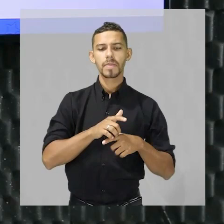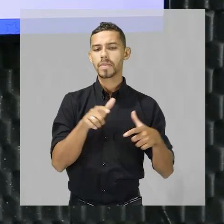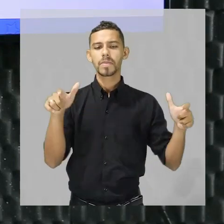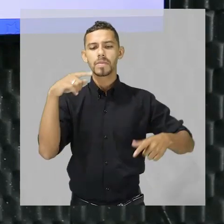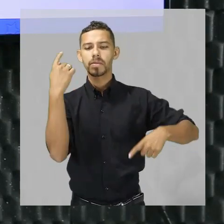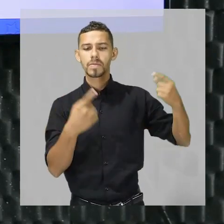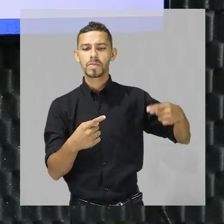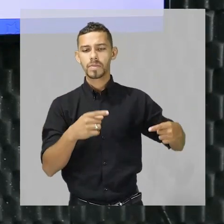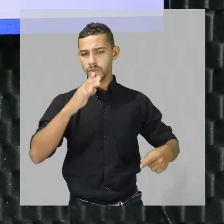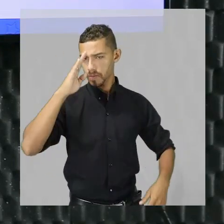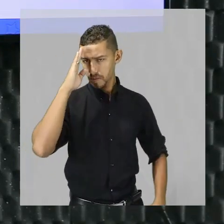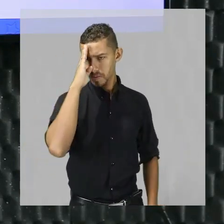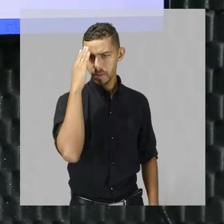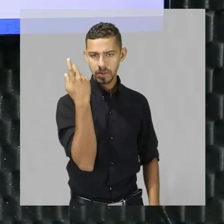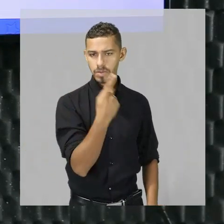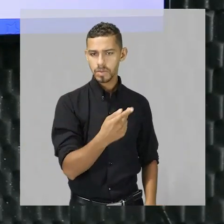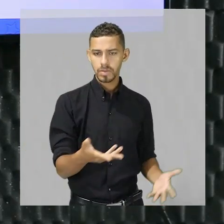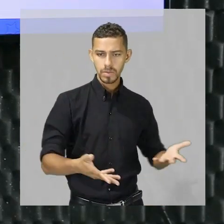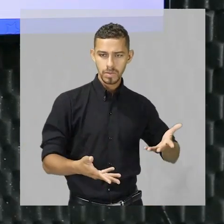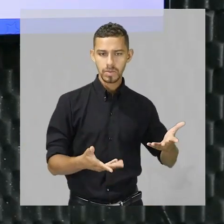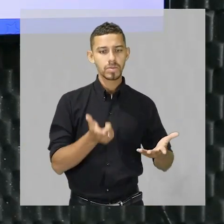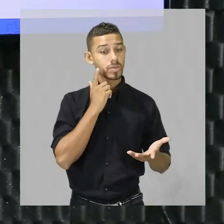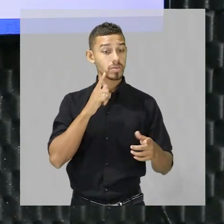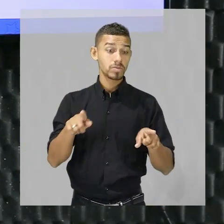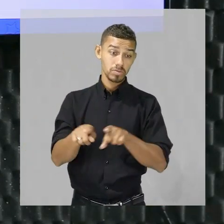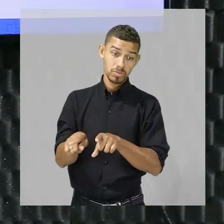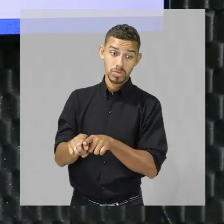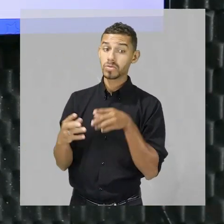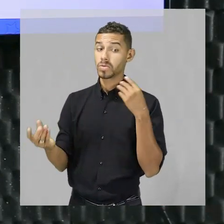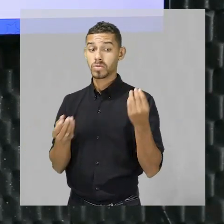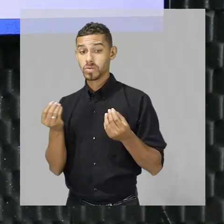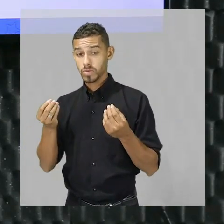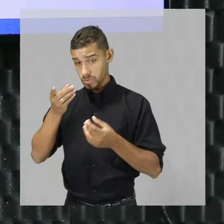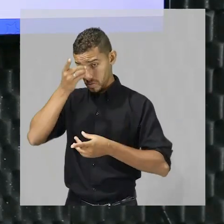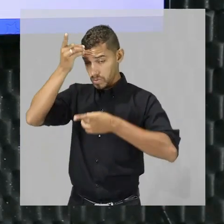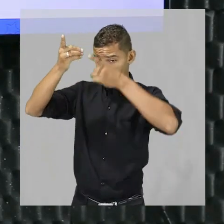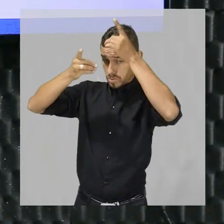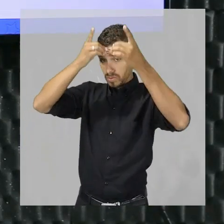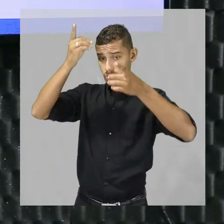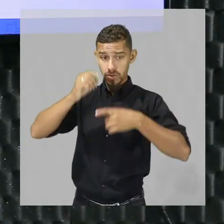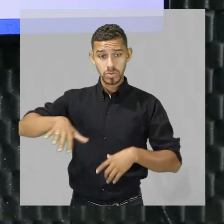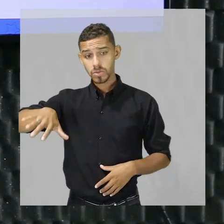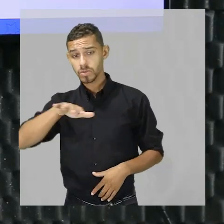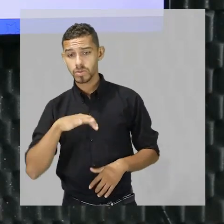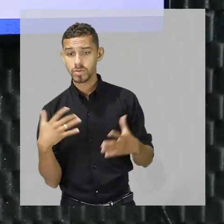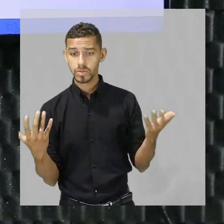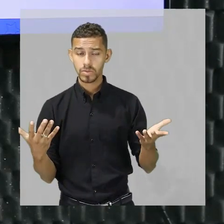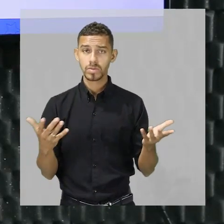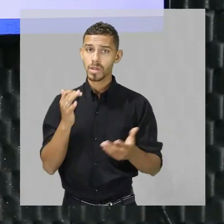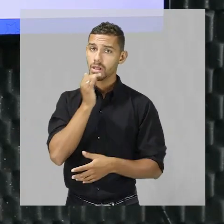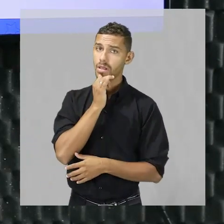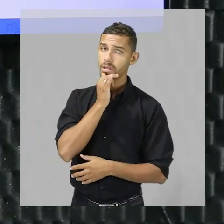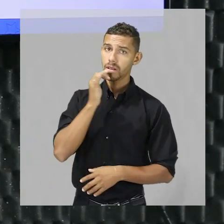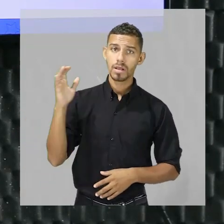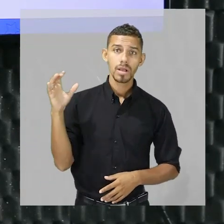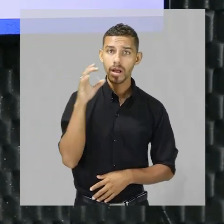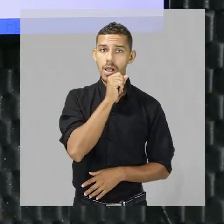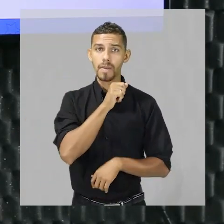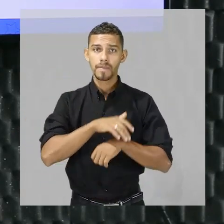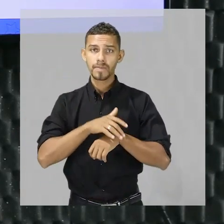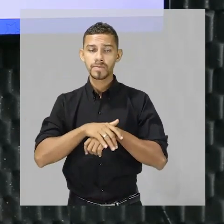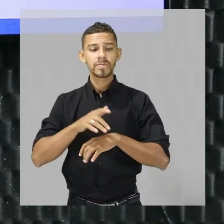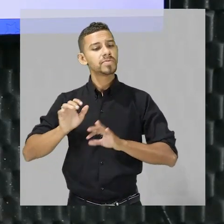campo político e militar. O mapa é, antes de tudo, também uma forma de se passar suas ideias, sua ideologia, tá certo? Eu vou te dar um exemplo rápido das